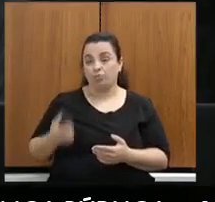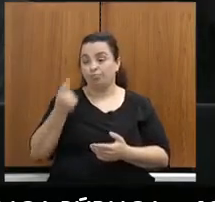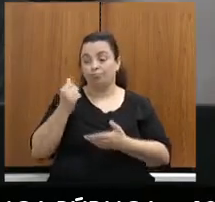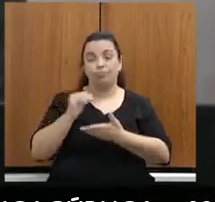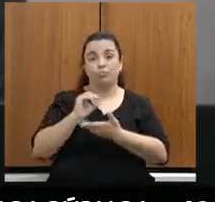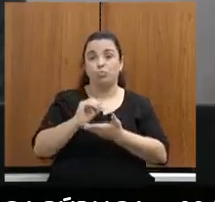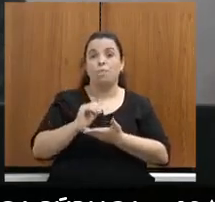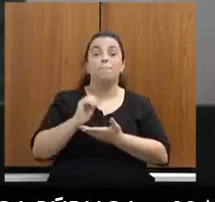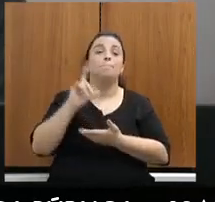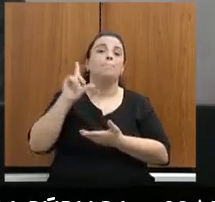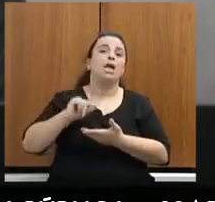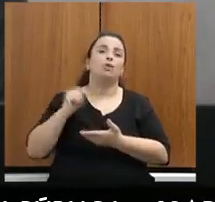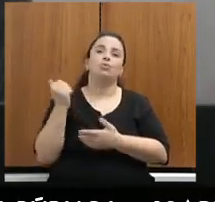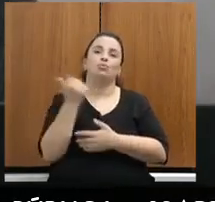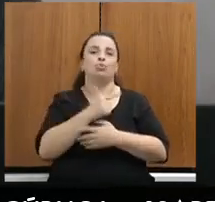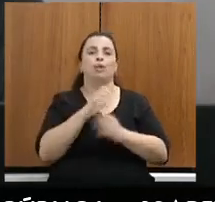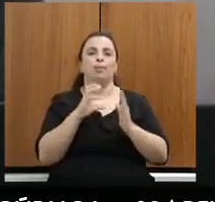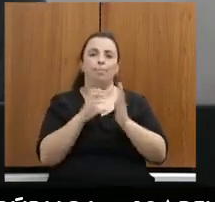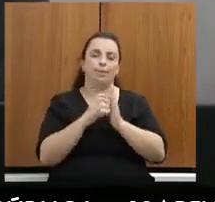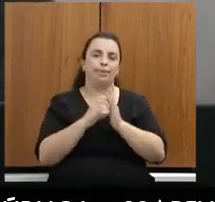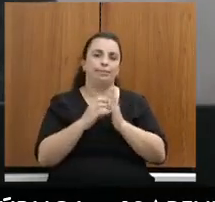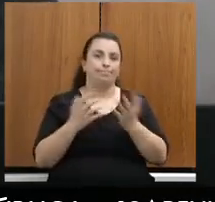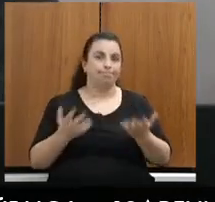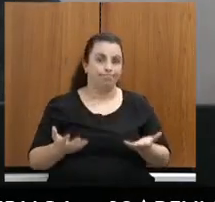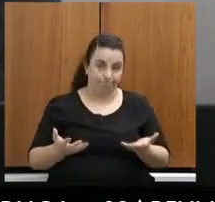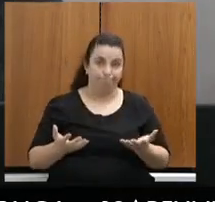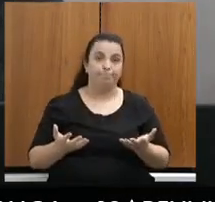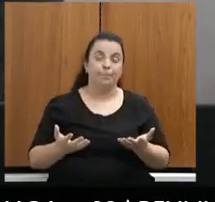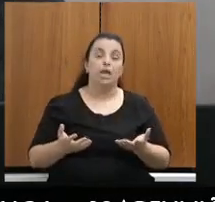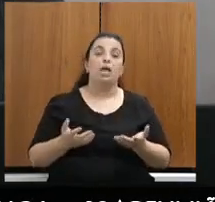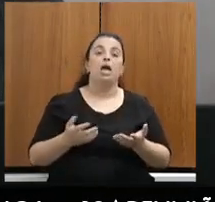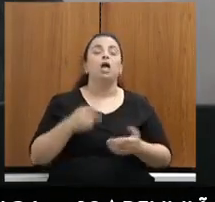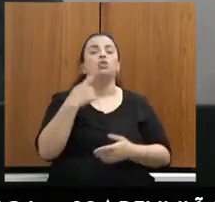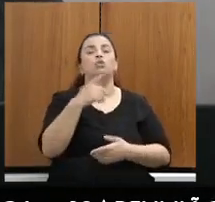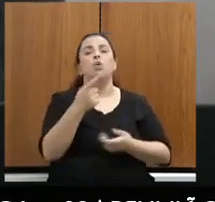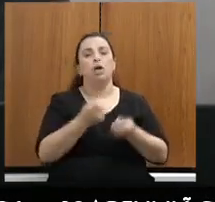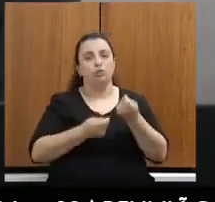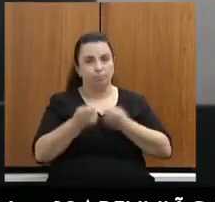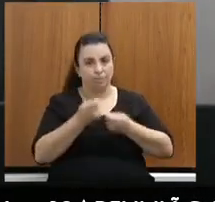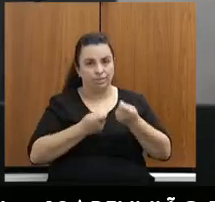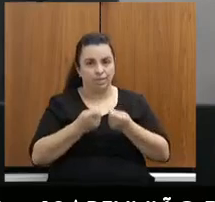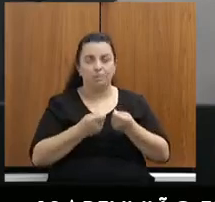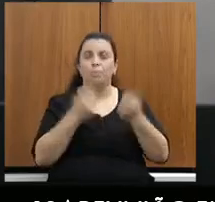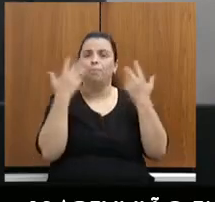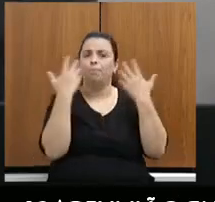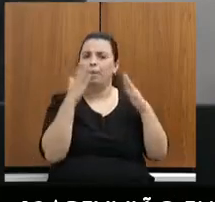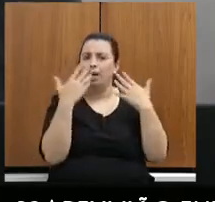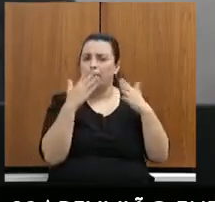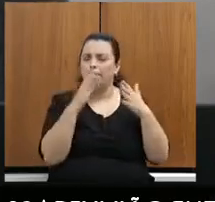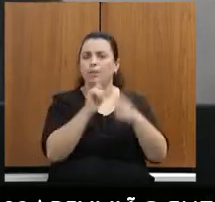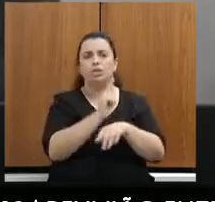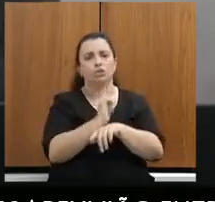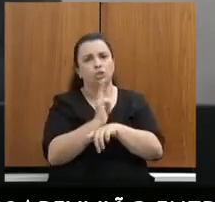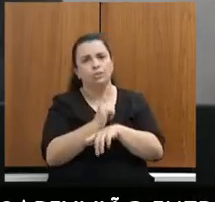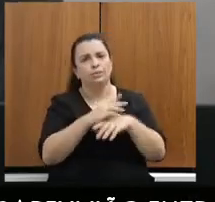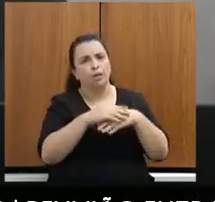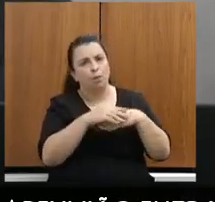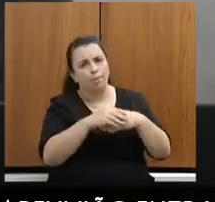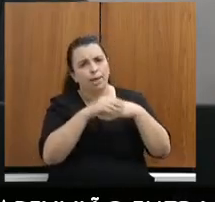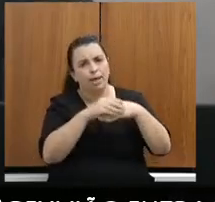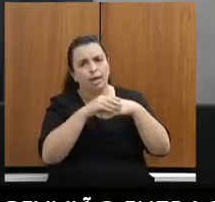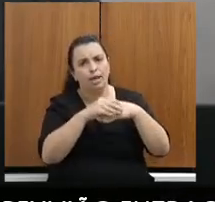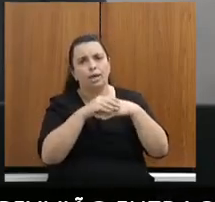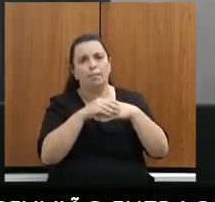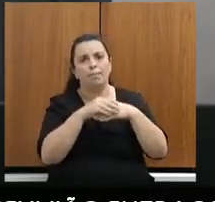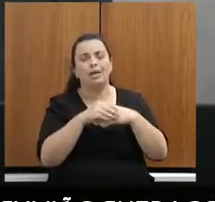de deputados estaduais e deputados federais quanto administração do Senhor Doutor Joaquim quero parabenizar o senhor assim como